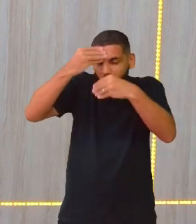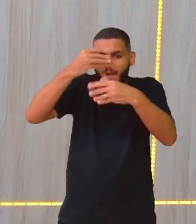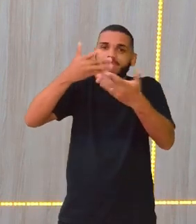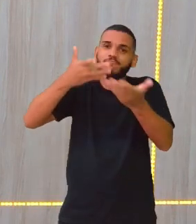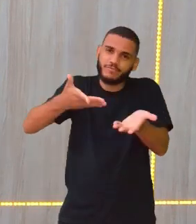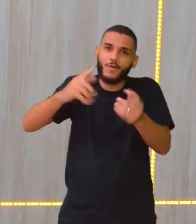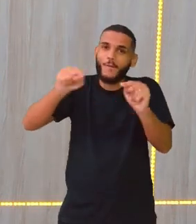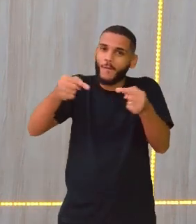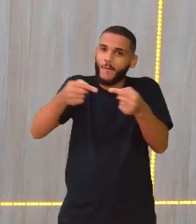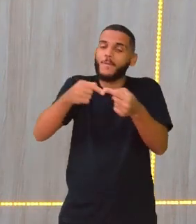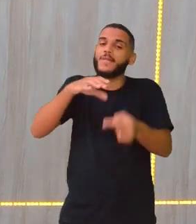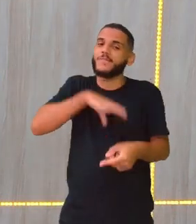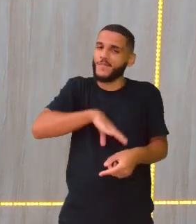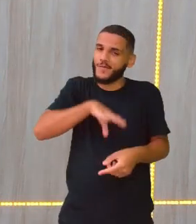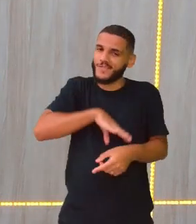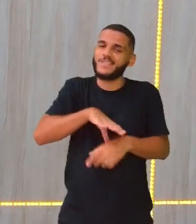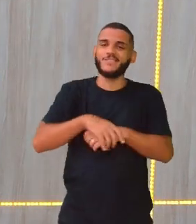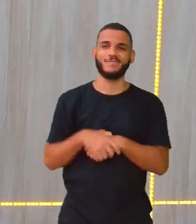Isso é português.